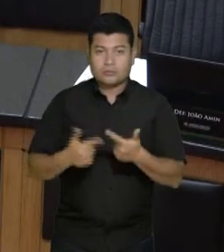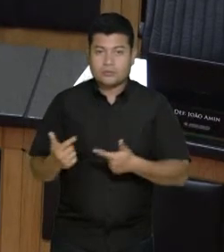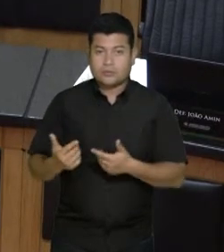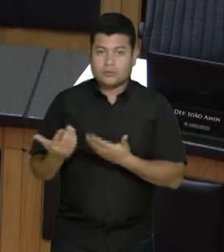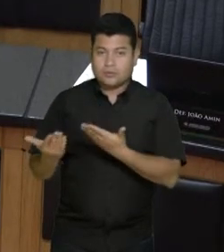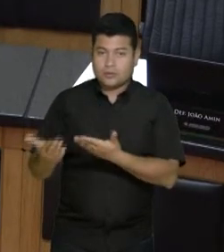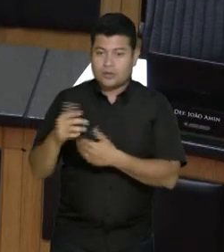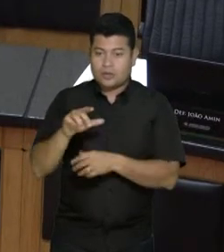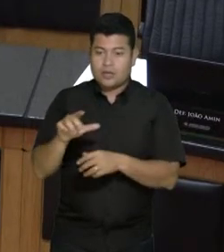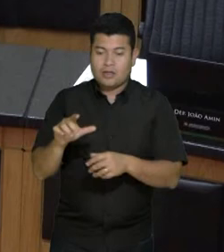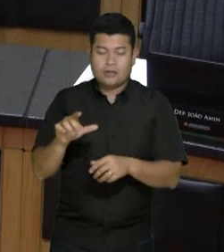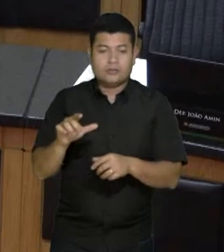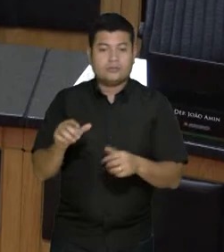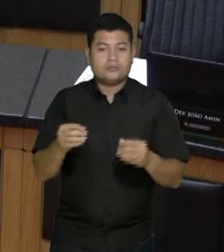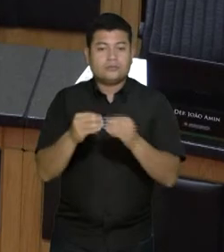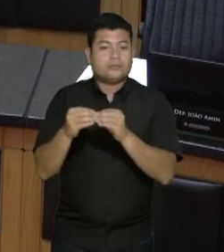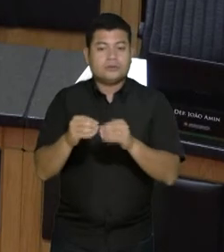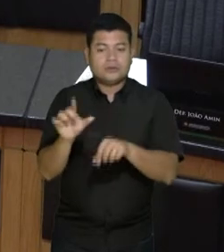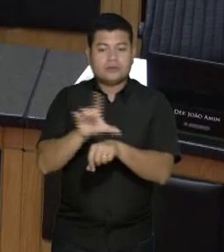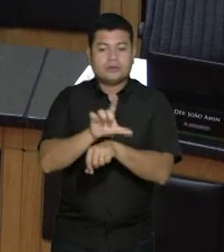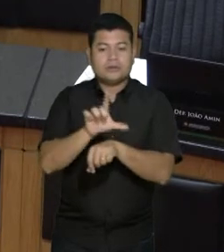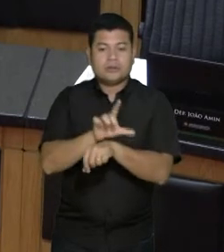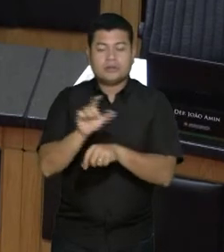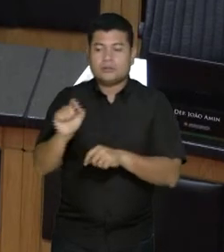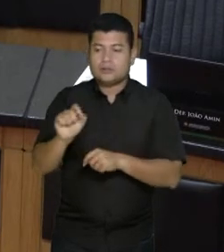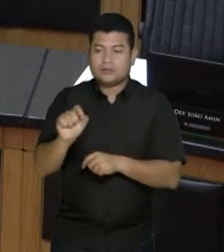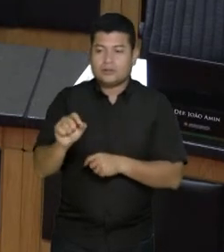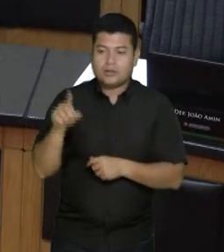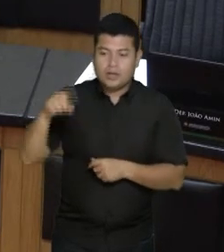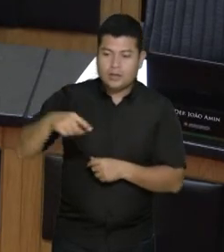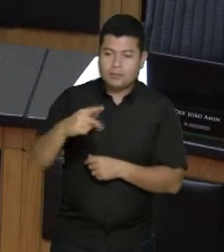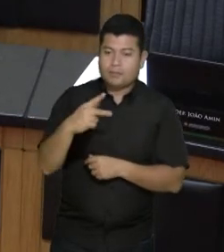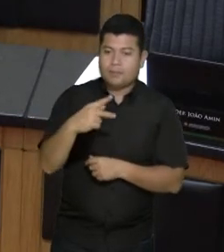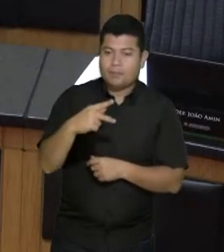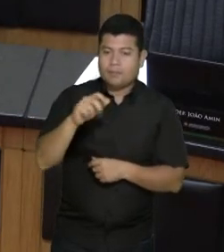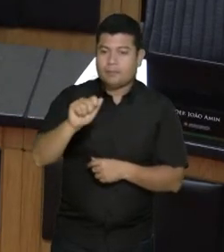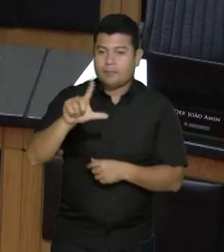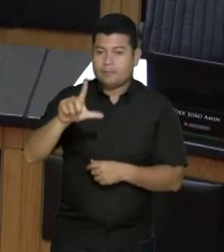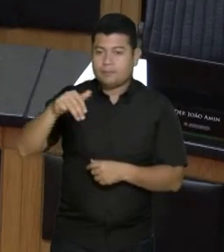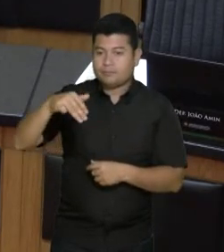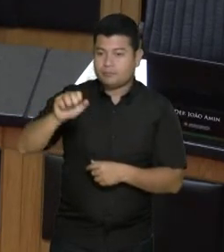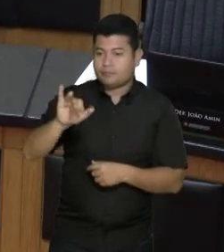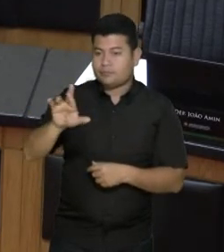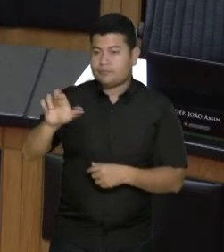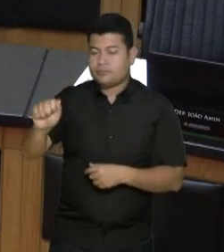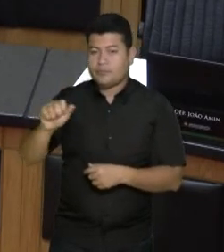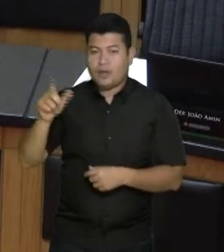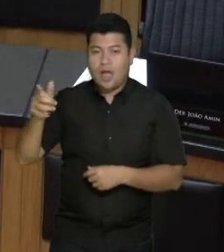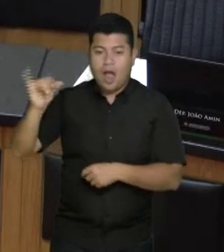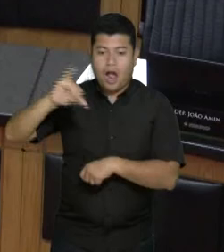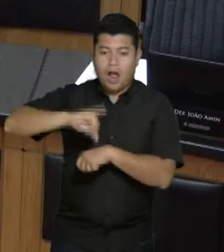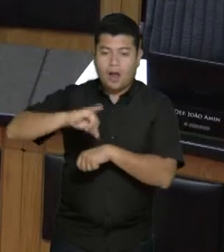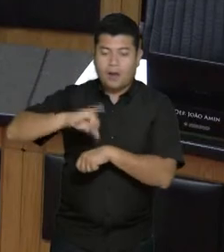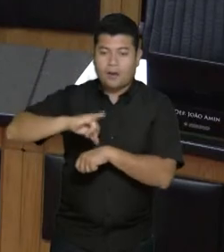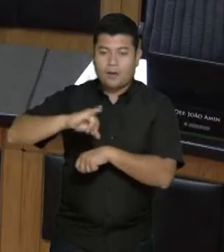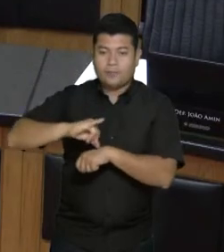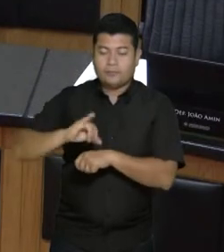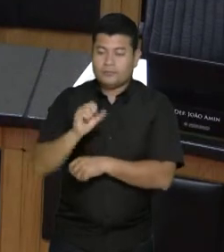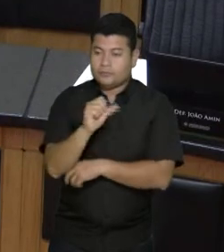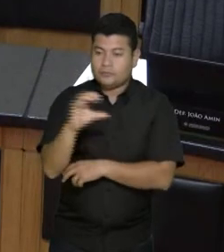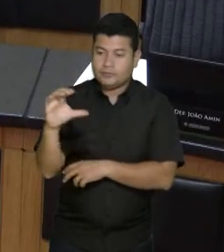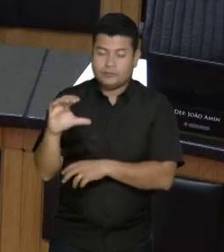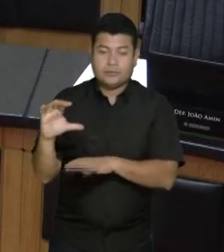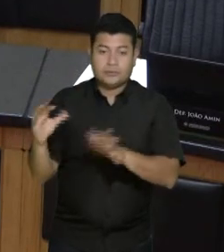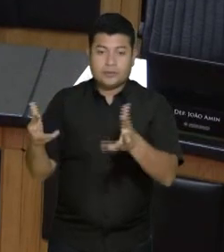chamada Palmeira, uma das cidades mais importantes que nós temos, que hoje é a capital catarinense das carnes de qualidade. Um